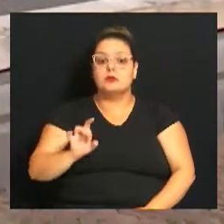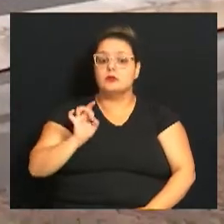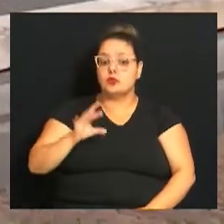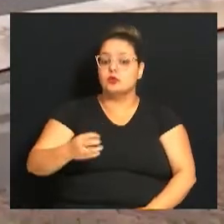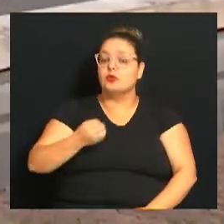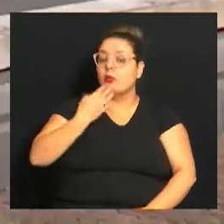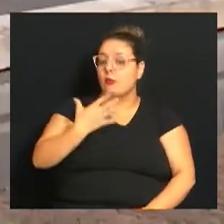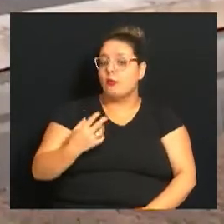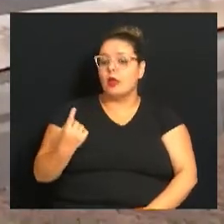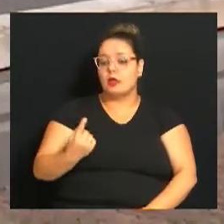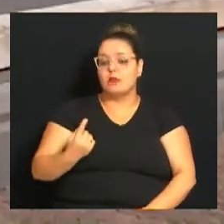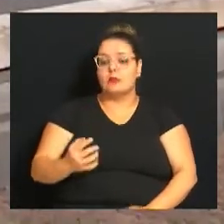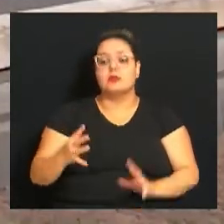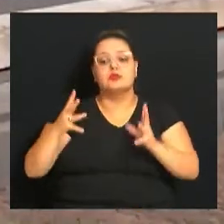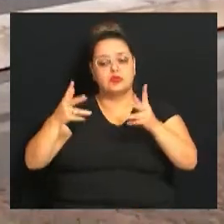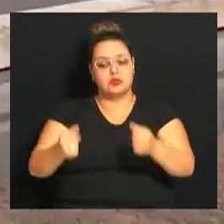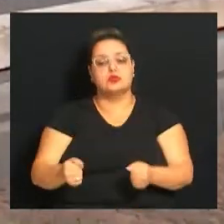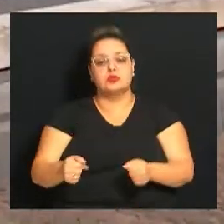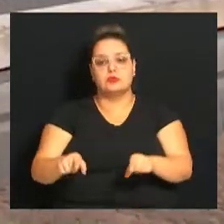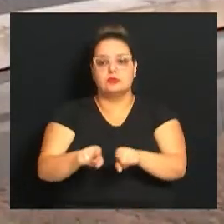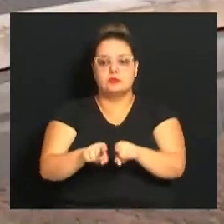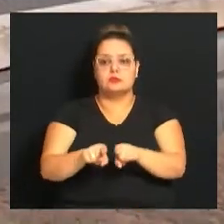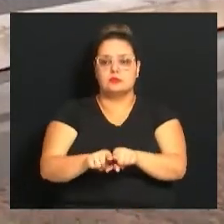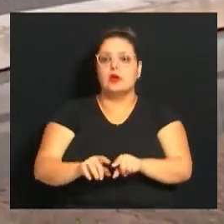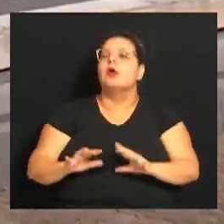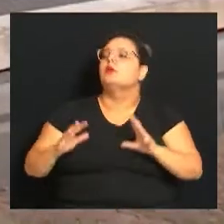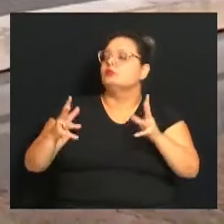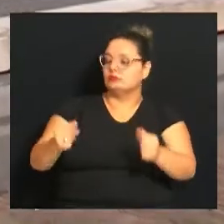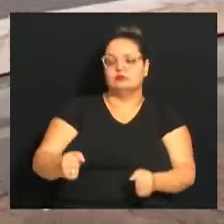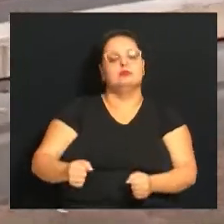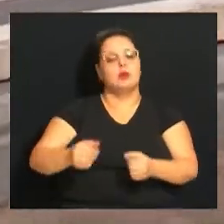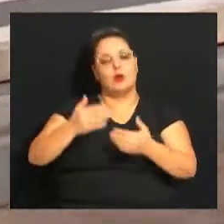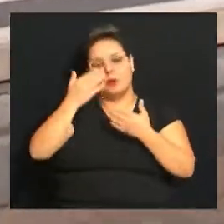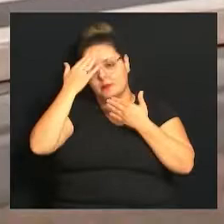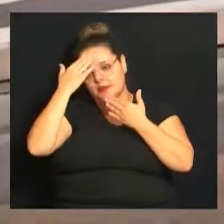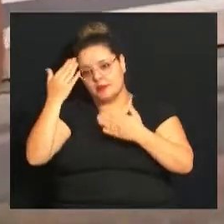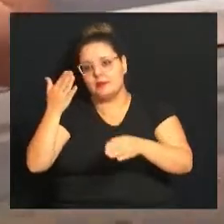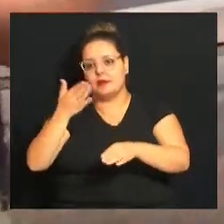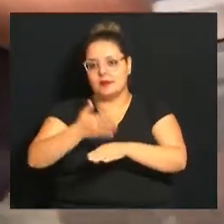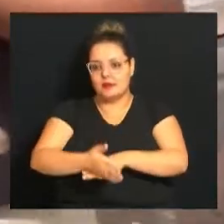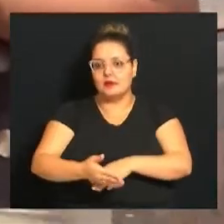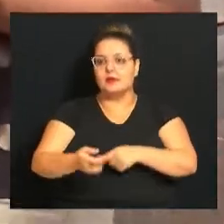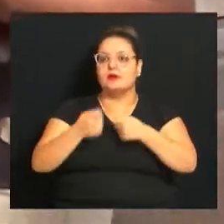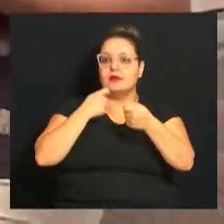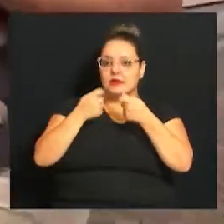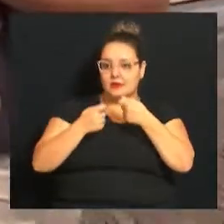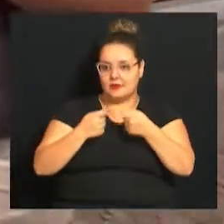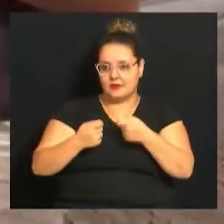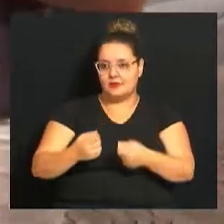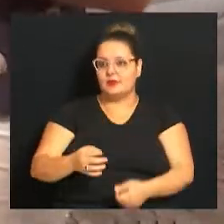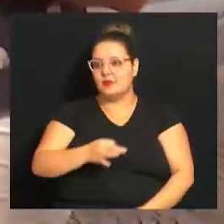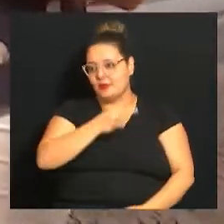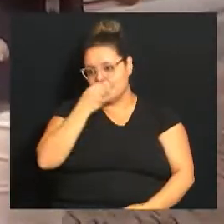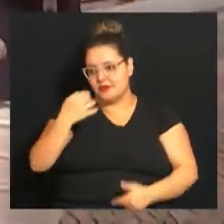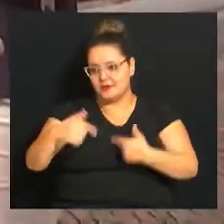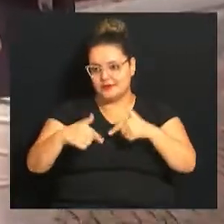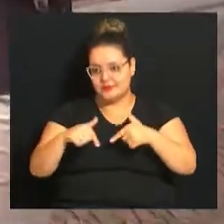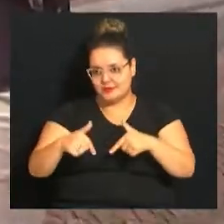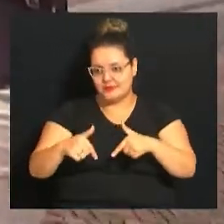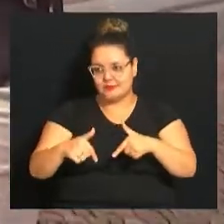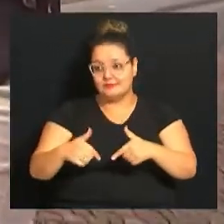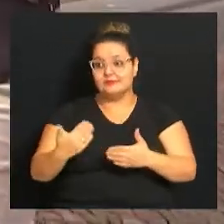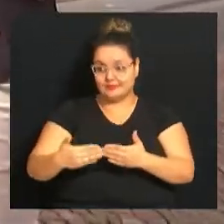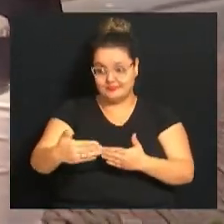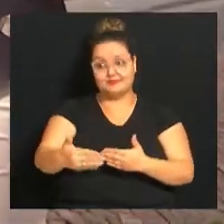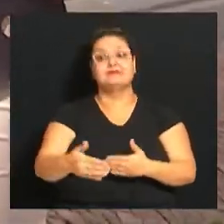bem da coletividade. Coletividade, com certeza. Muito obrigada pela sua participação, pela sua entrevista. Um ótimo trabalho que vai ser bastante a partir de agora. Com